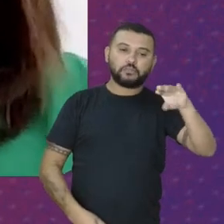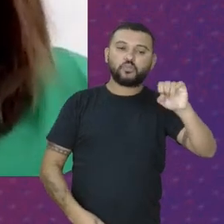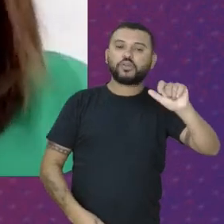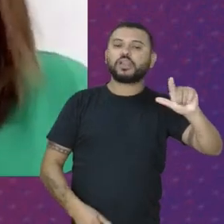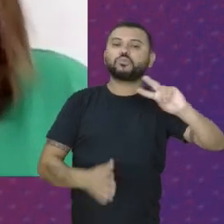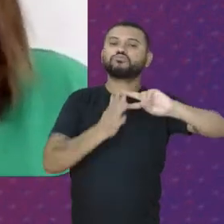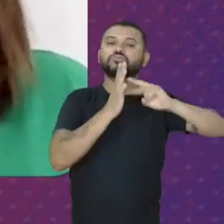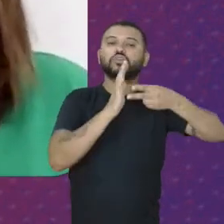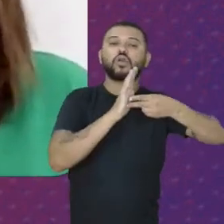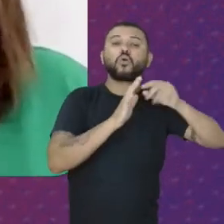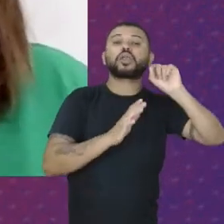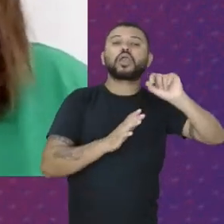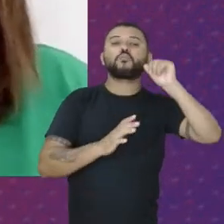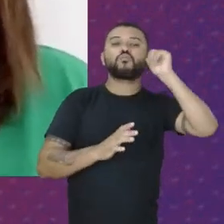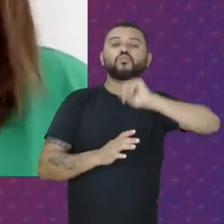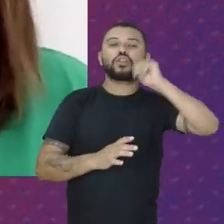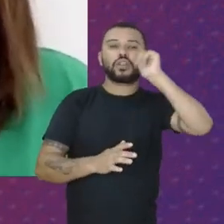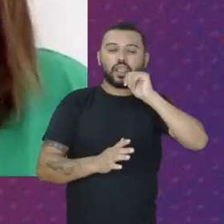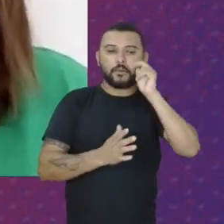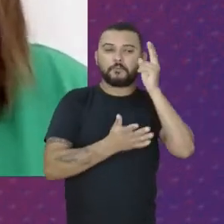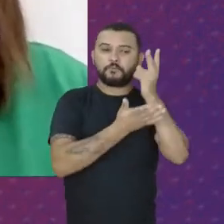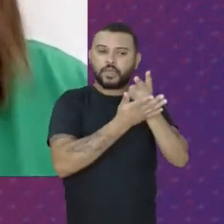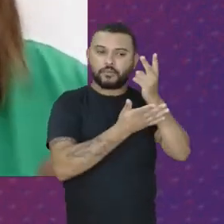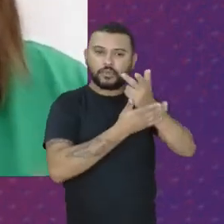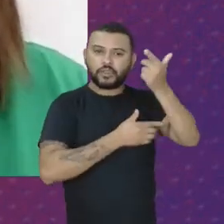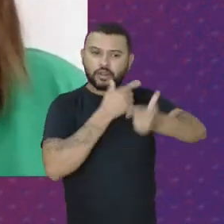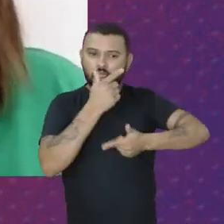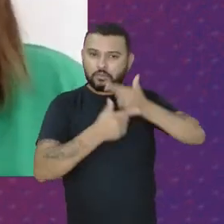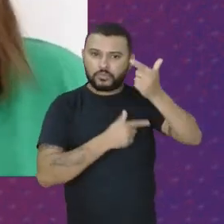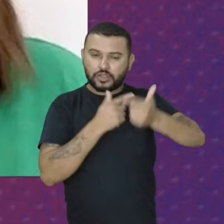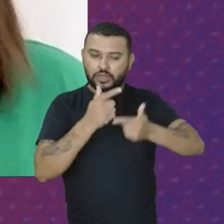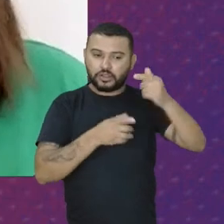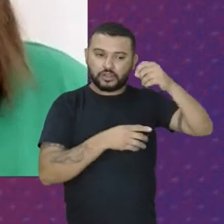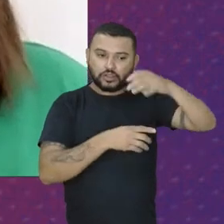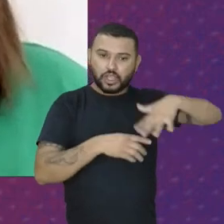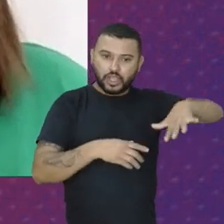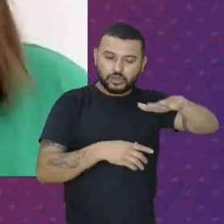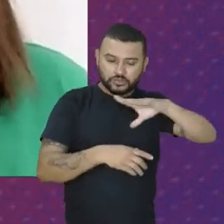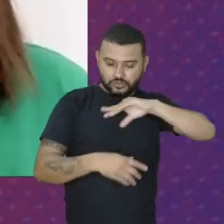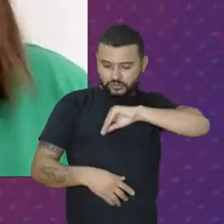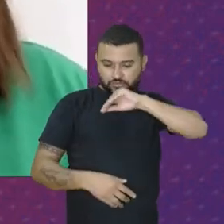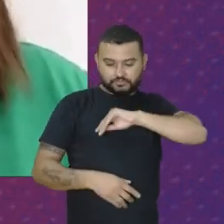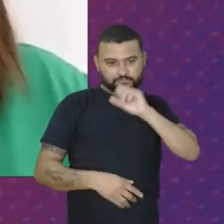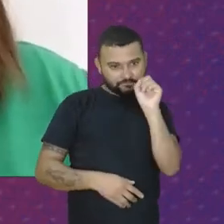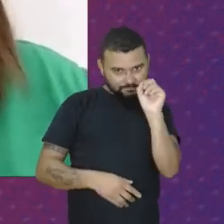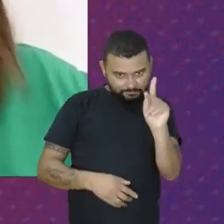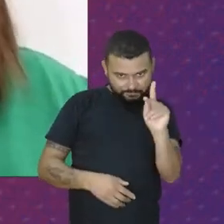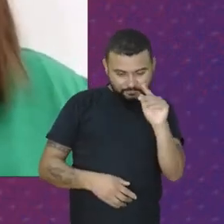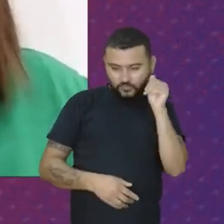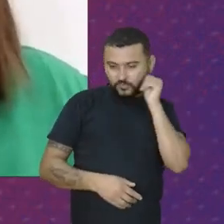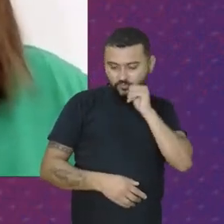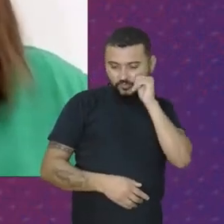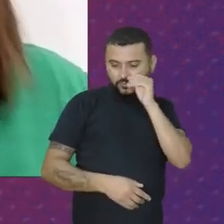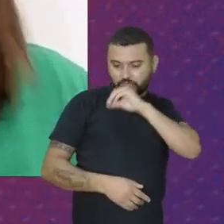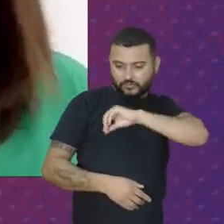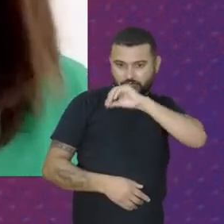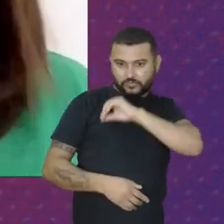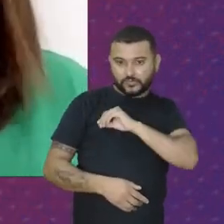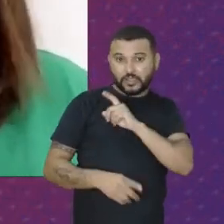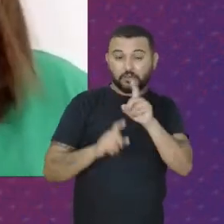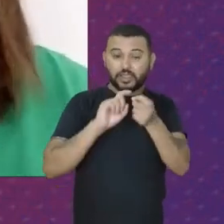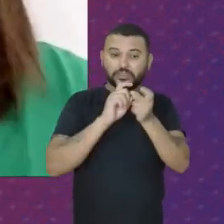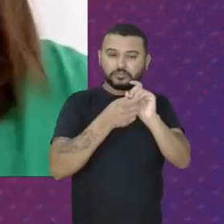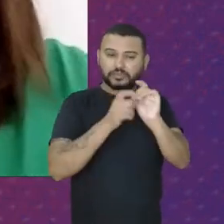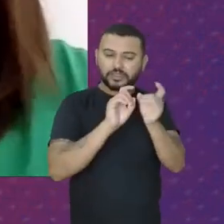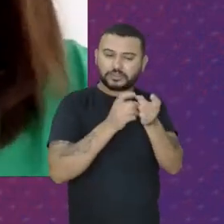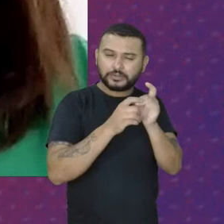É quando a mulher, mesmo trabalhando, tendo seu salário, ela não